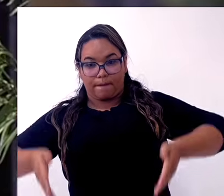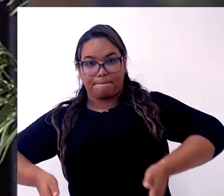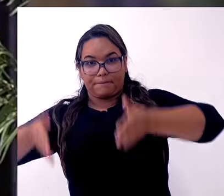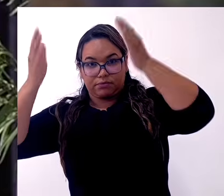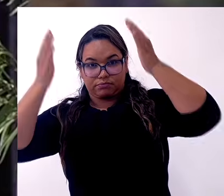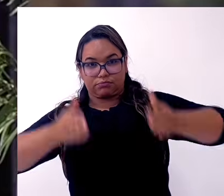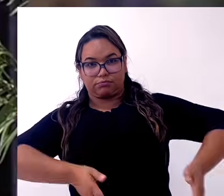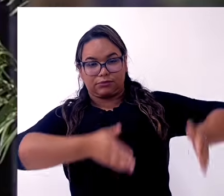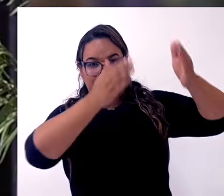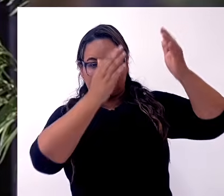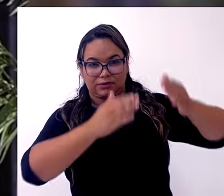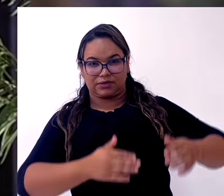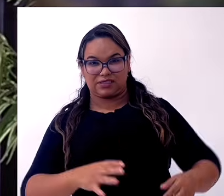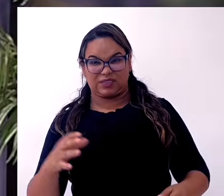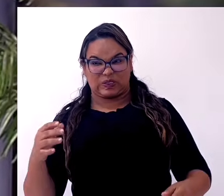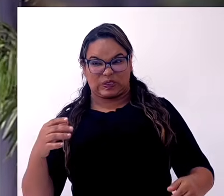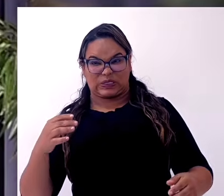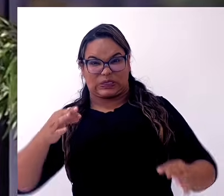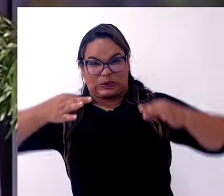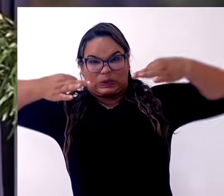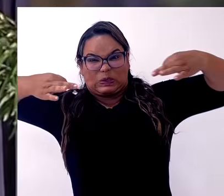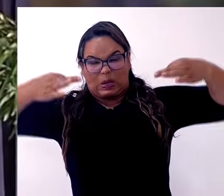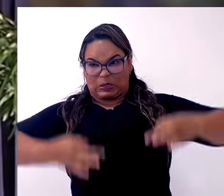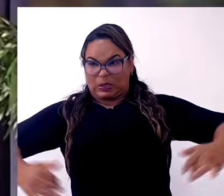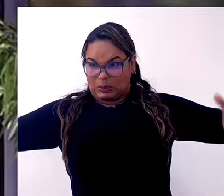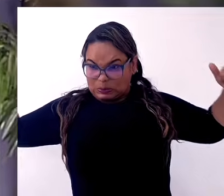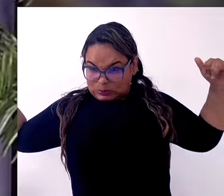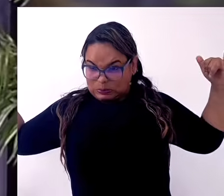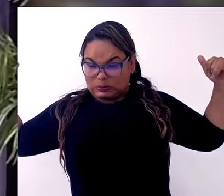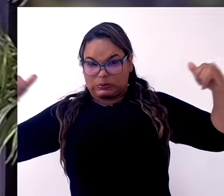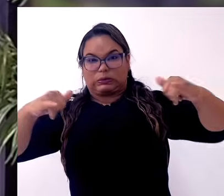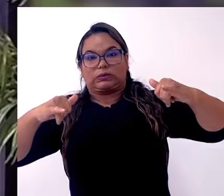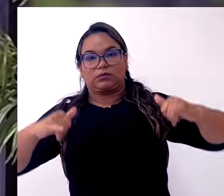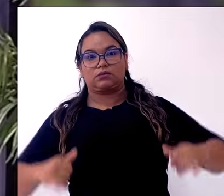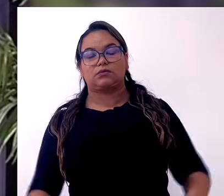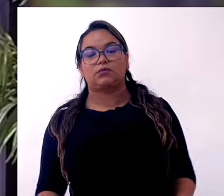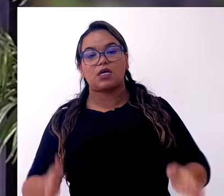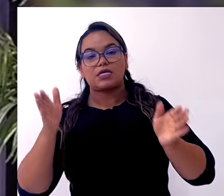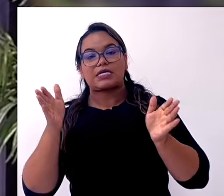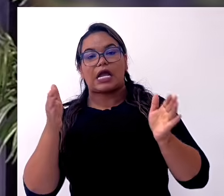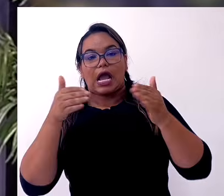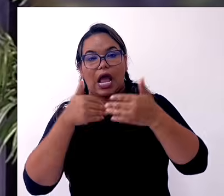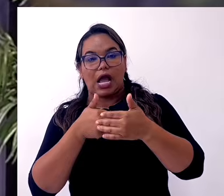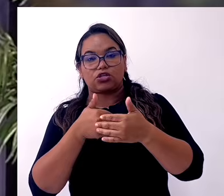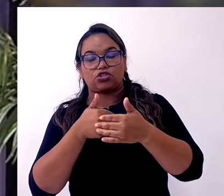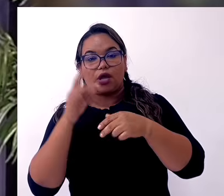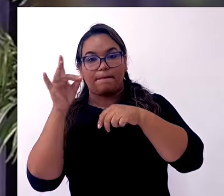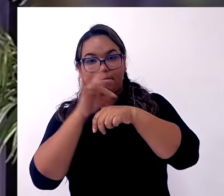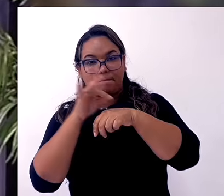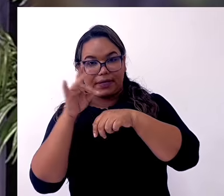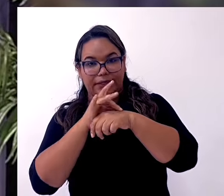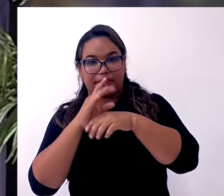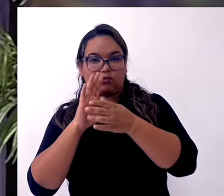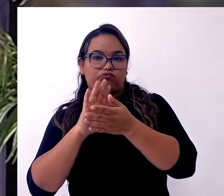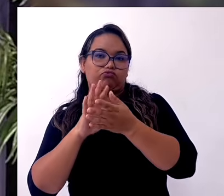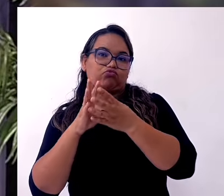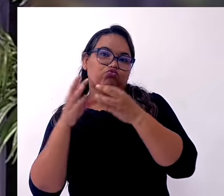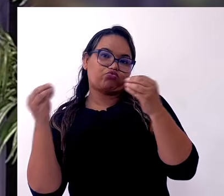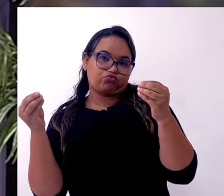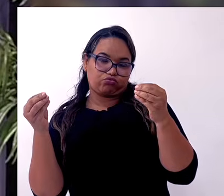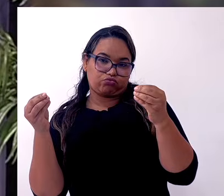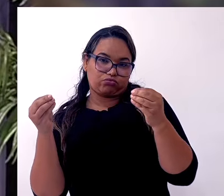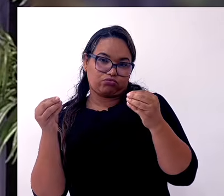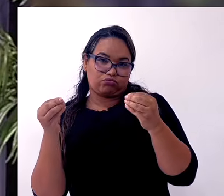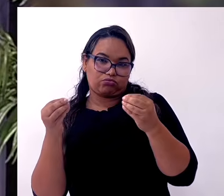do avião. Mas um passaporte caiu e ficou um pouco queimado, mas dando ainda a possibilidade de identificar